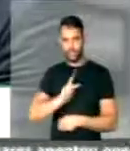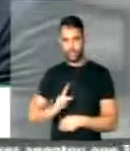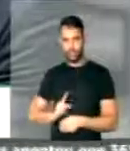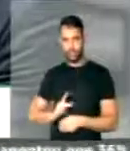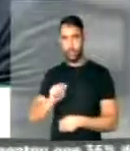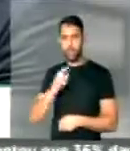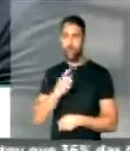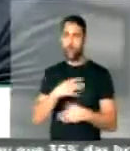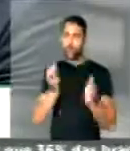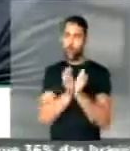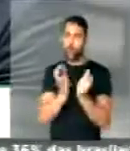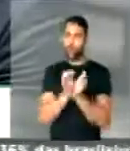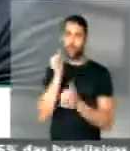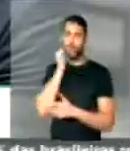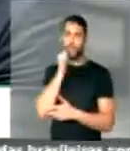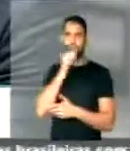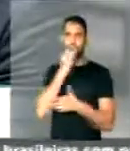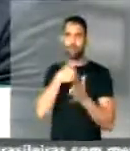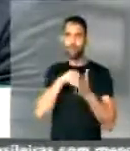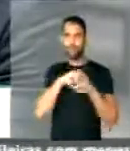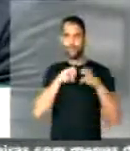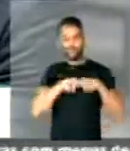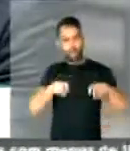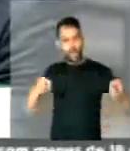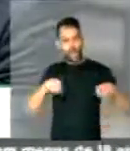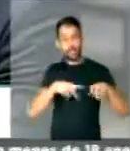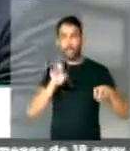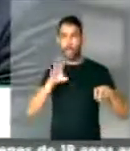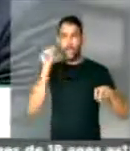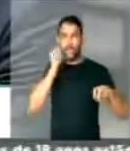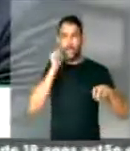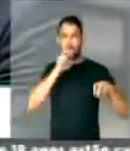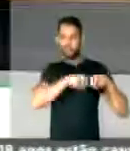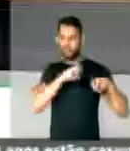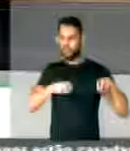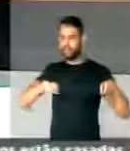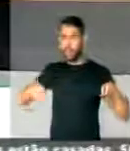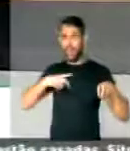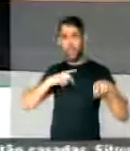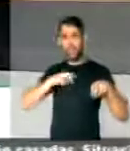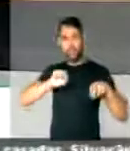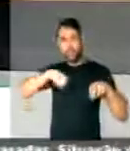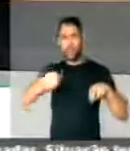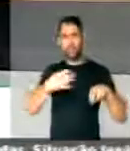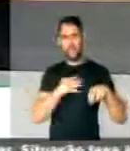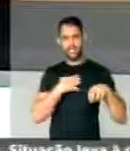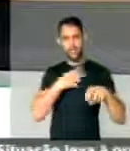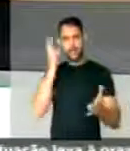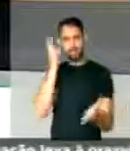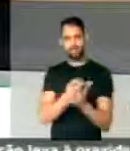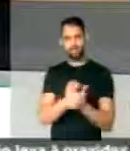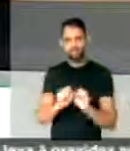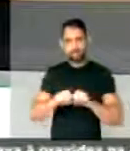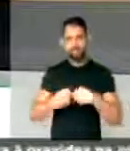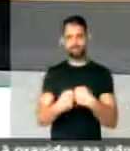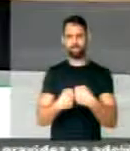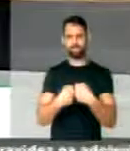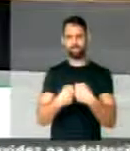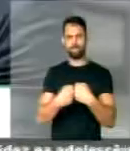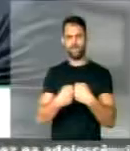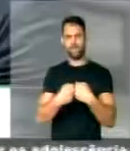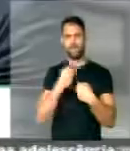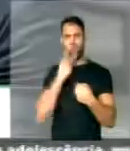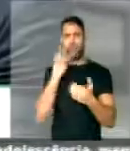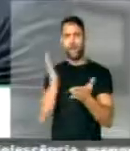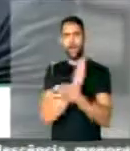por mulheres. Todas as cadeiras ocupadas pelas mulheres. É um símbolo de que a gente precisa ainda reafirmar muitos